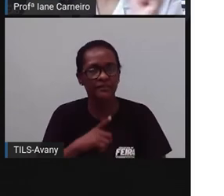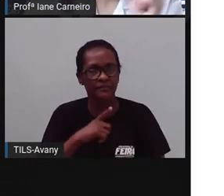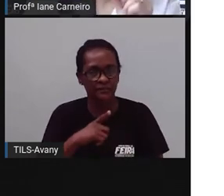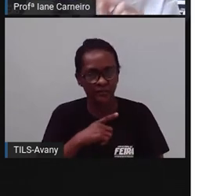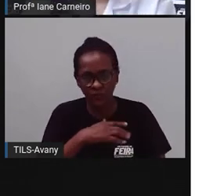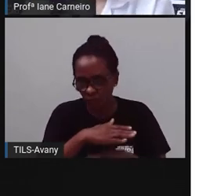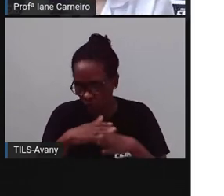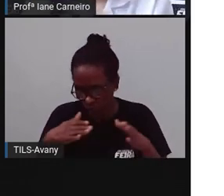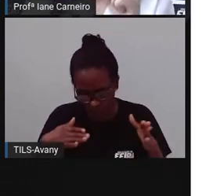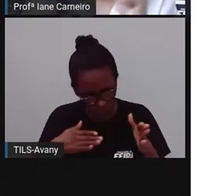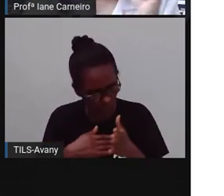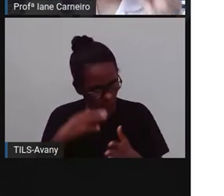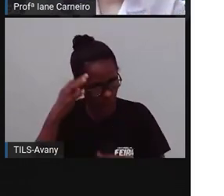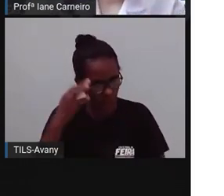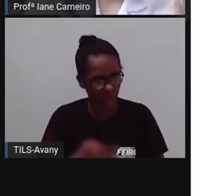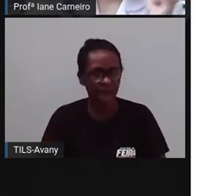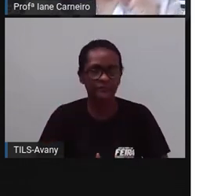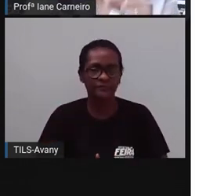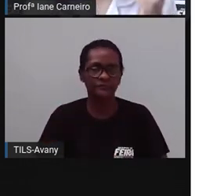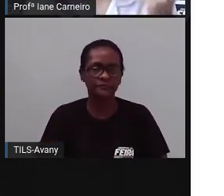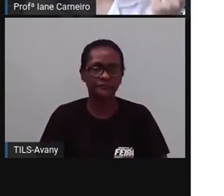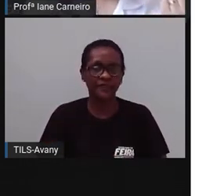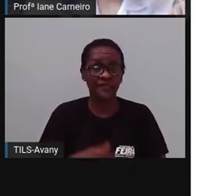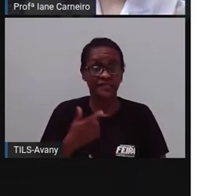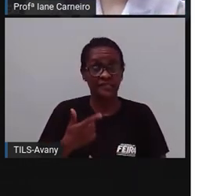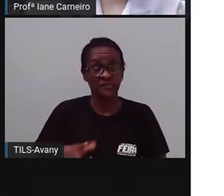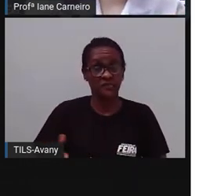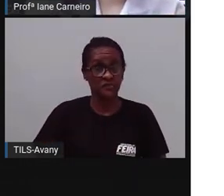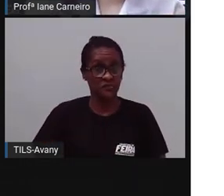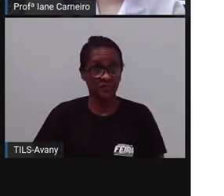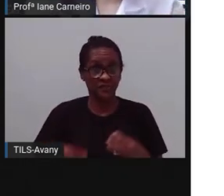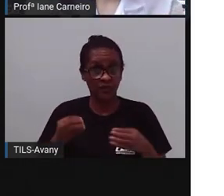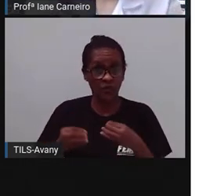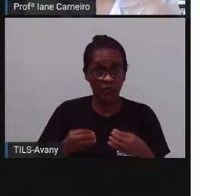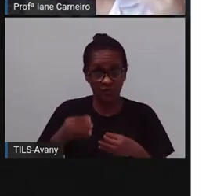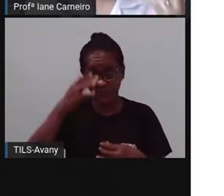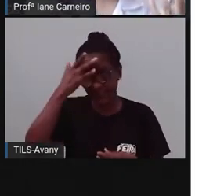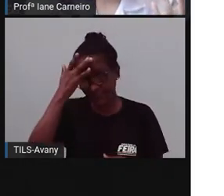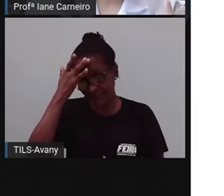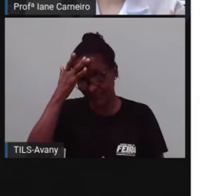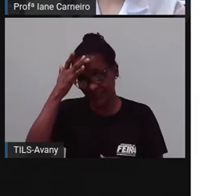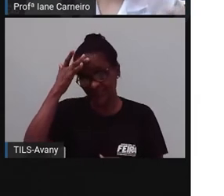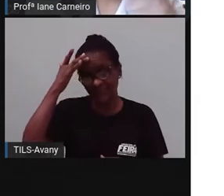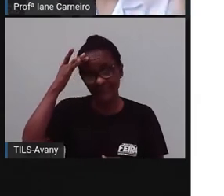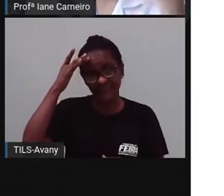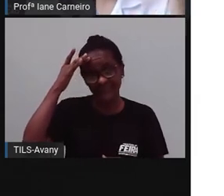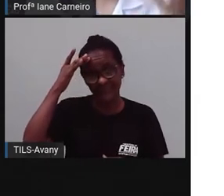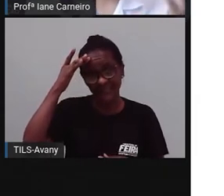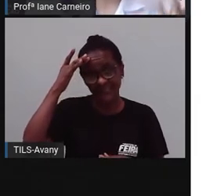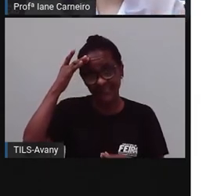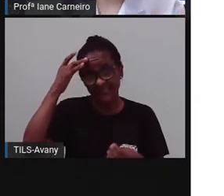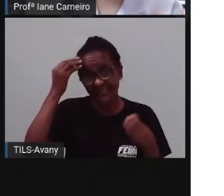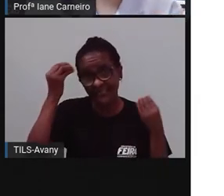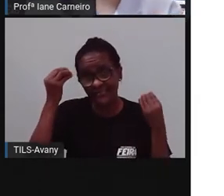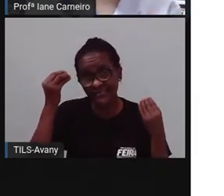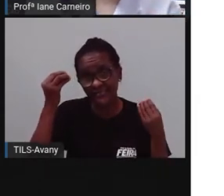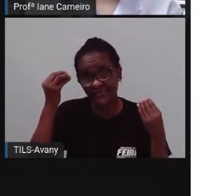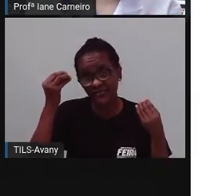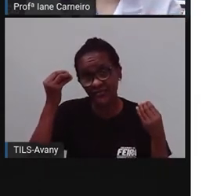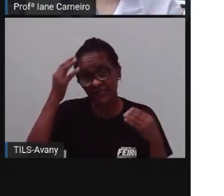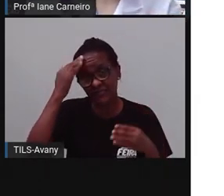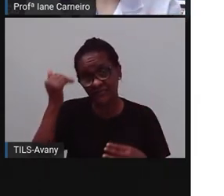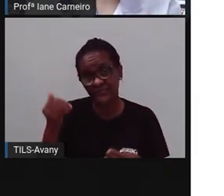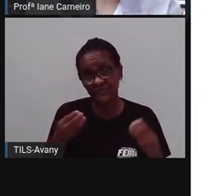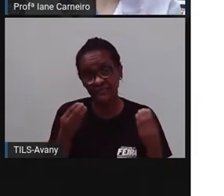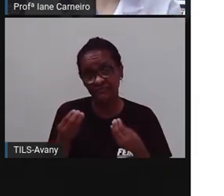sendo convite não houvesse a informação do horário né de acontecimento da festa como é que a pessoa ia saber